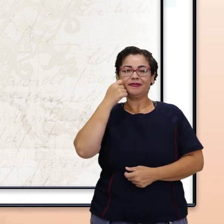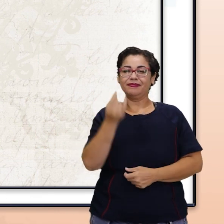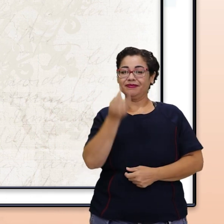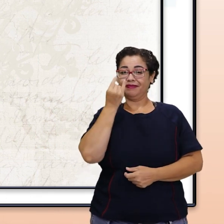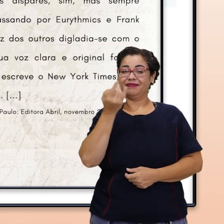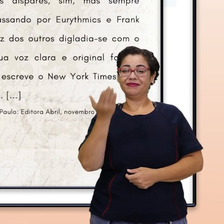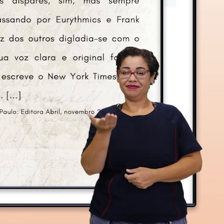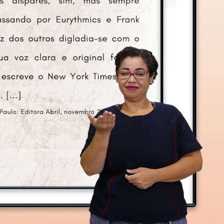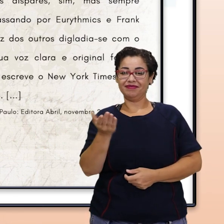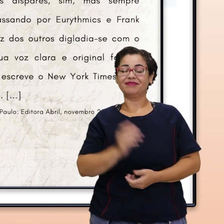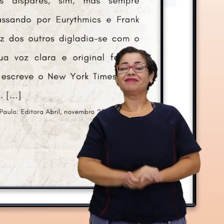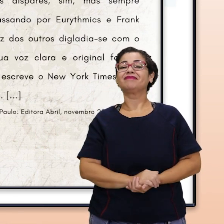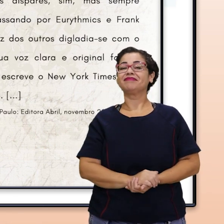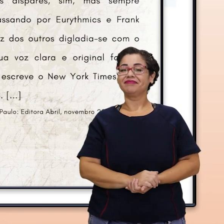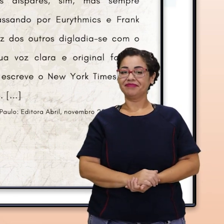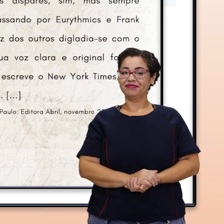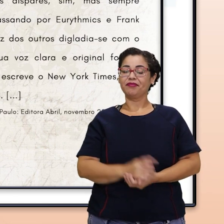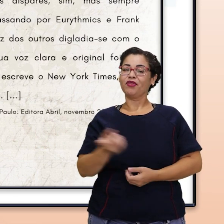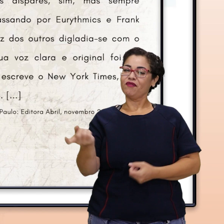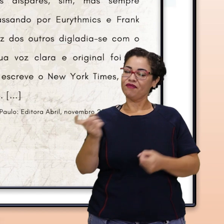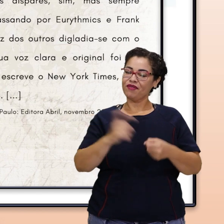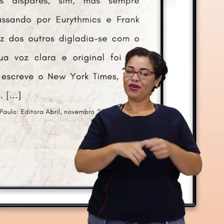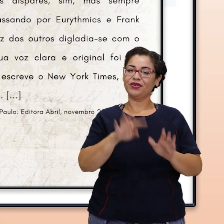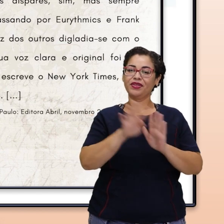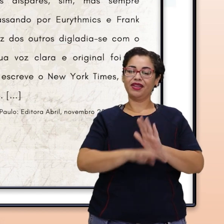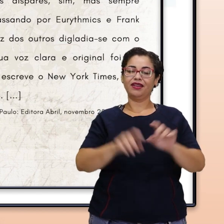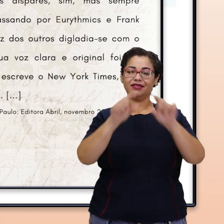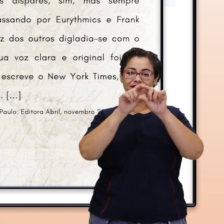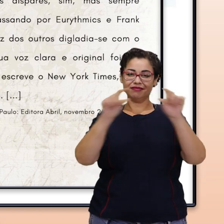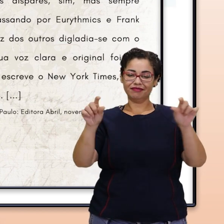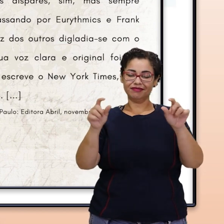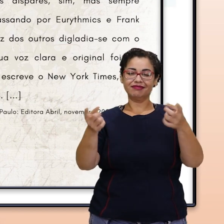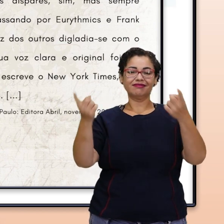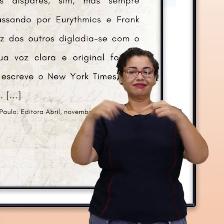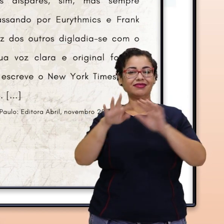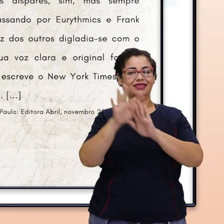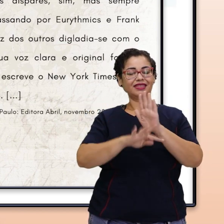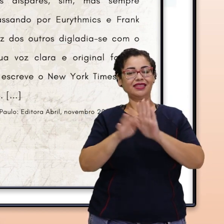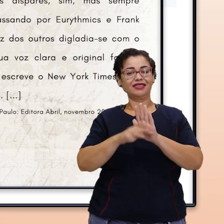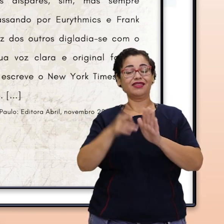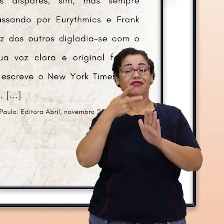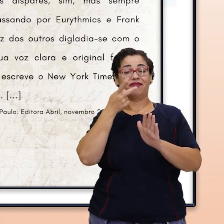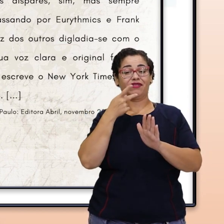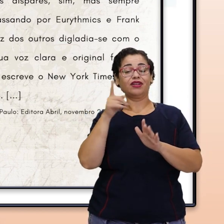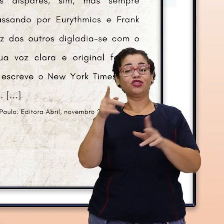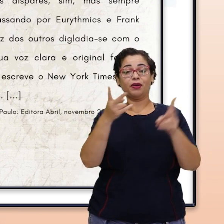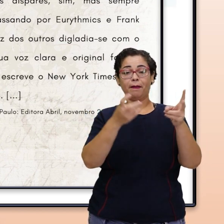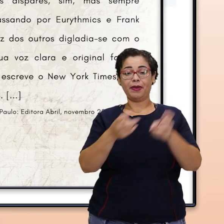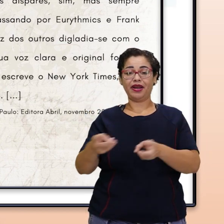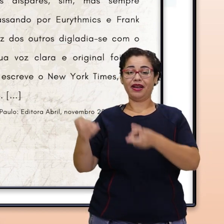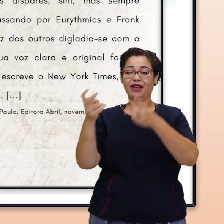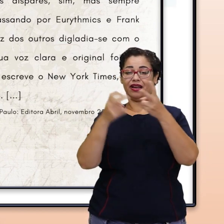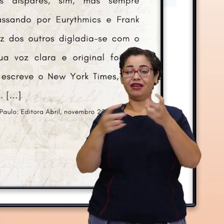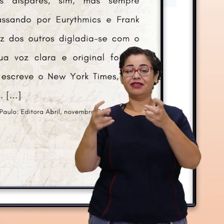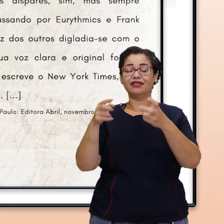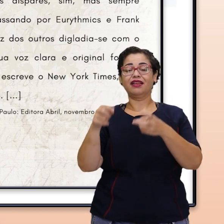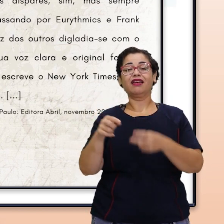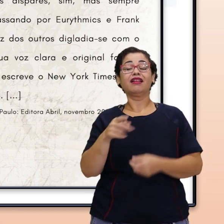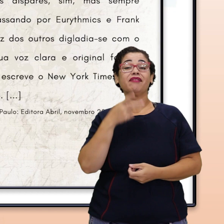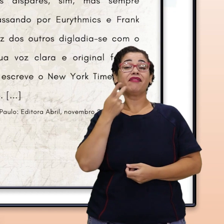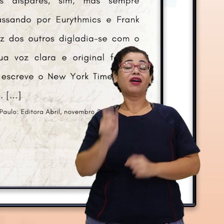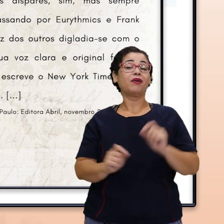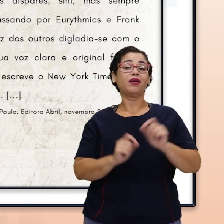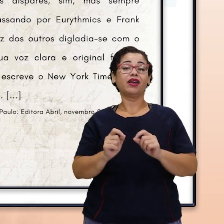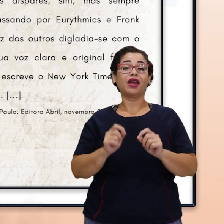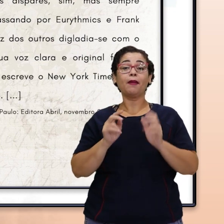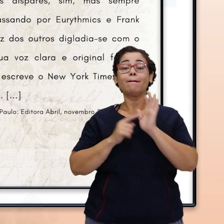né? Então vamos ao título do texto, em que ali nós já percebemos que há